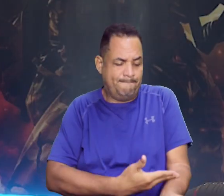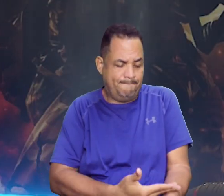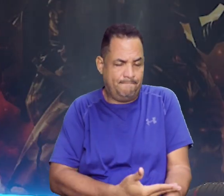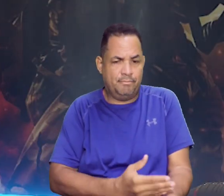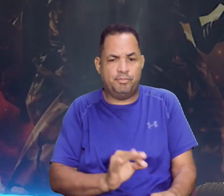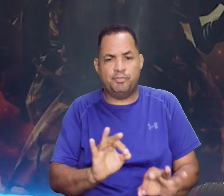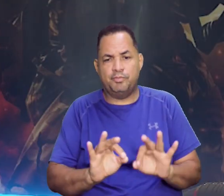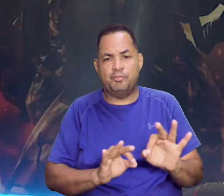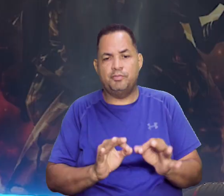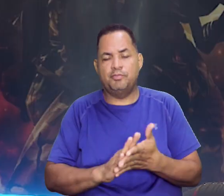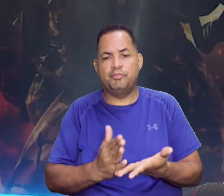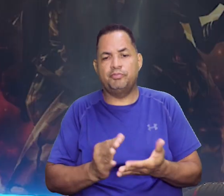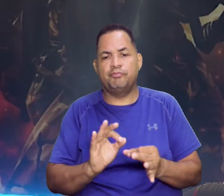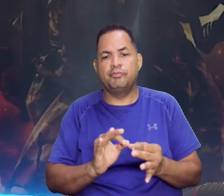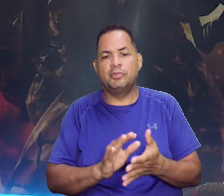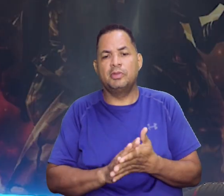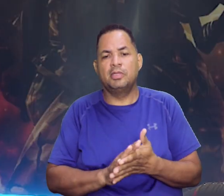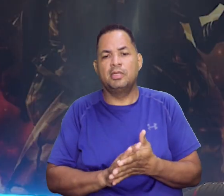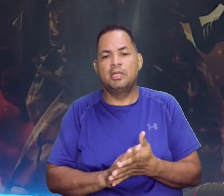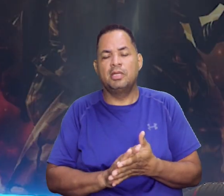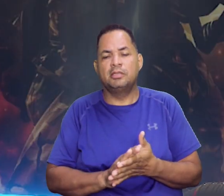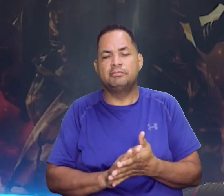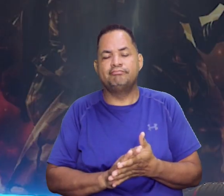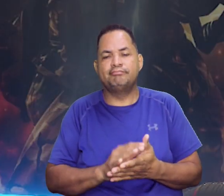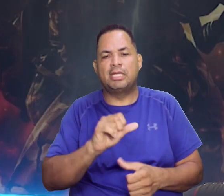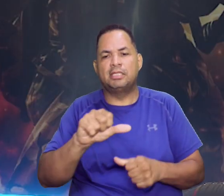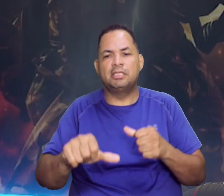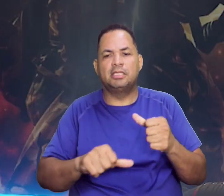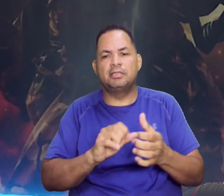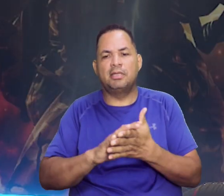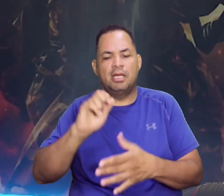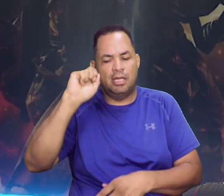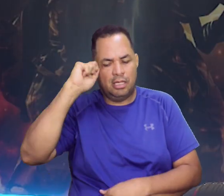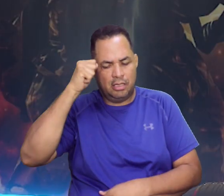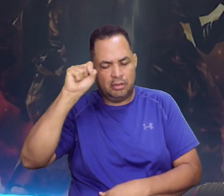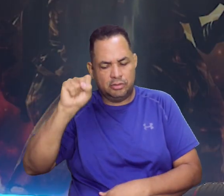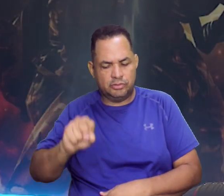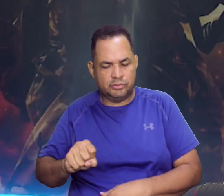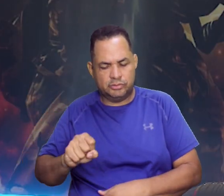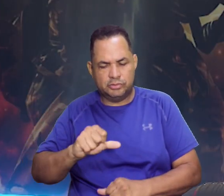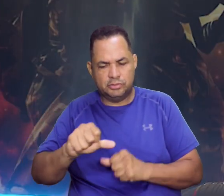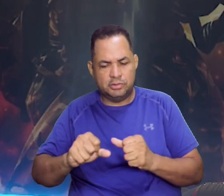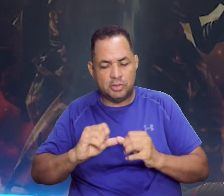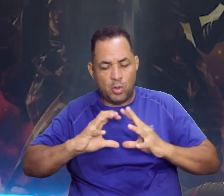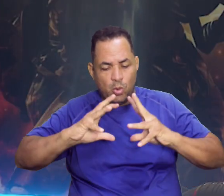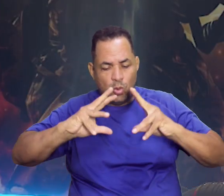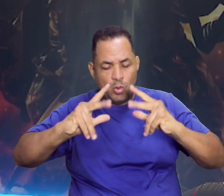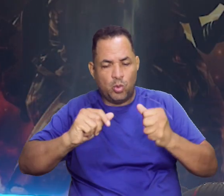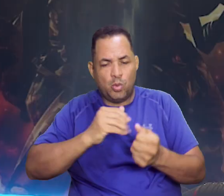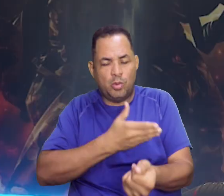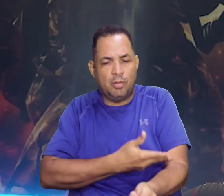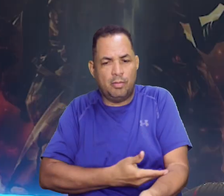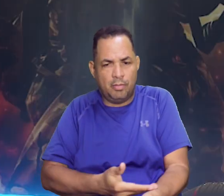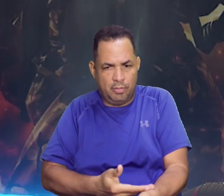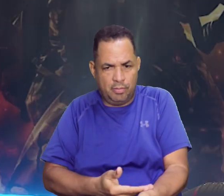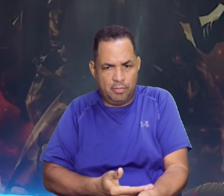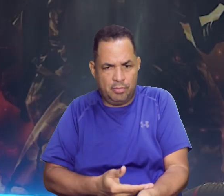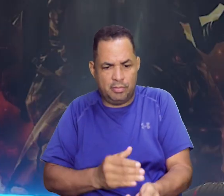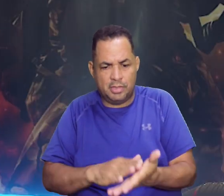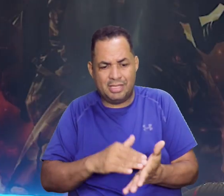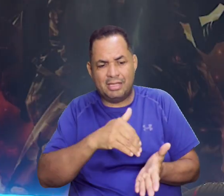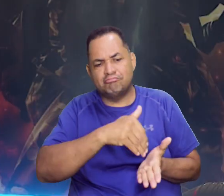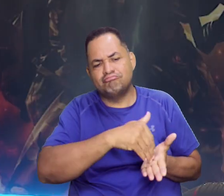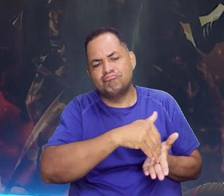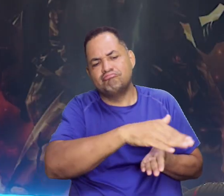É fazer com que a África do Sul se tornasse branca e todos os povos negros que estavam lá fossem